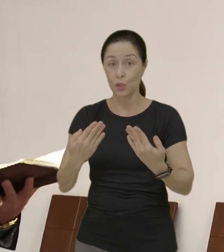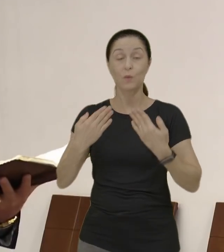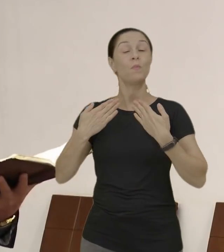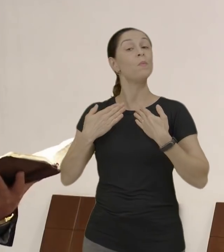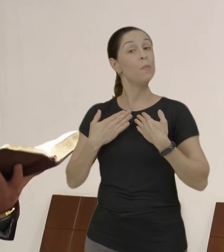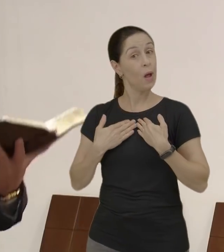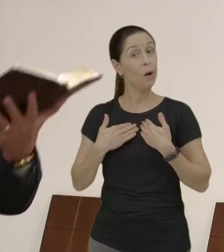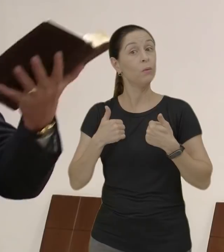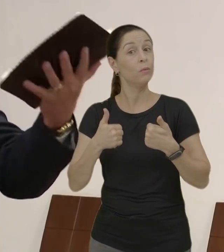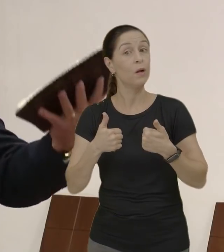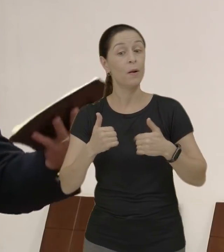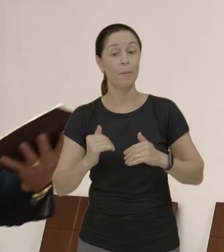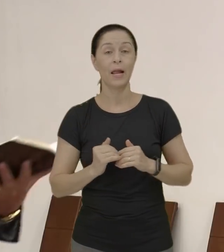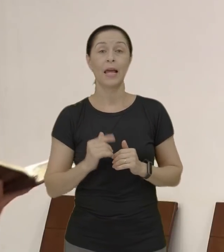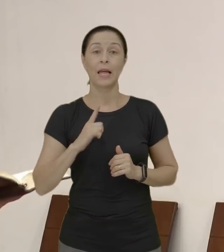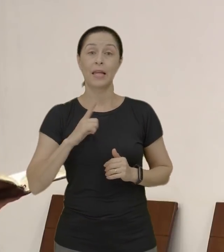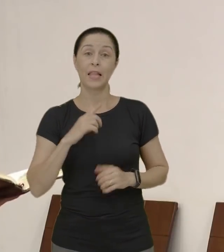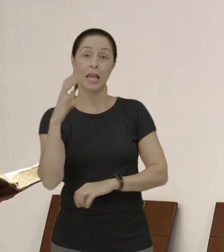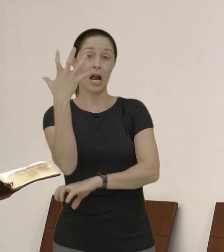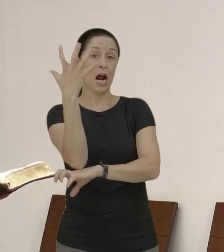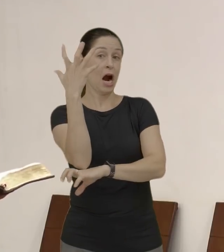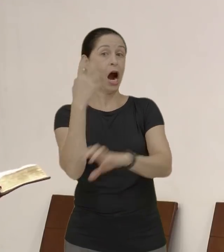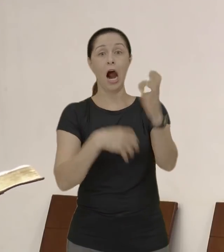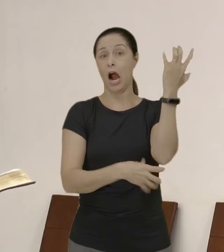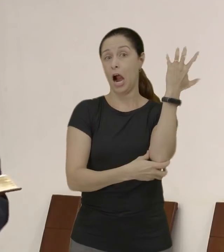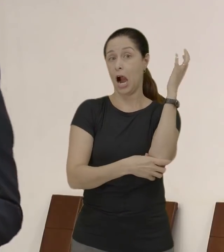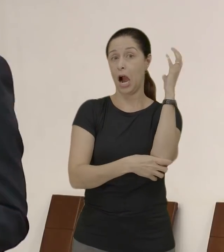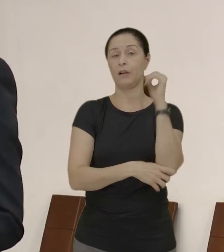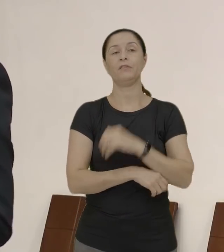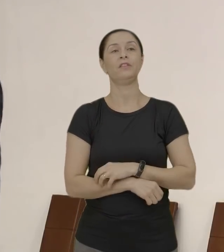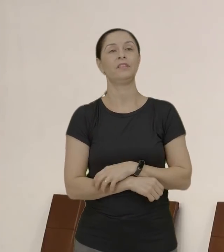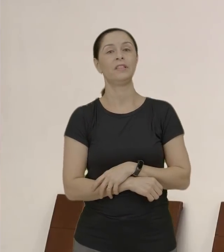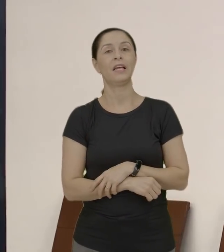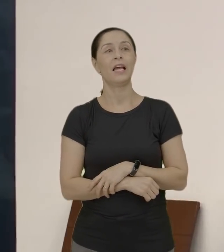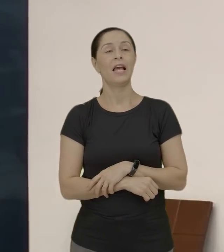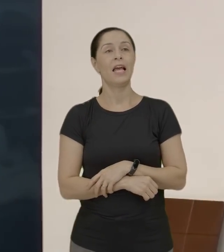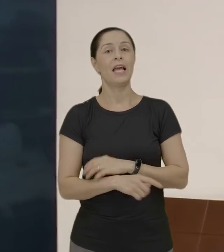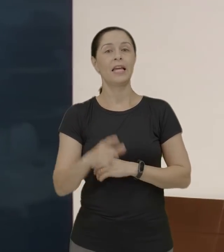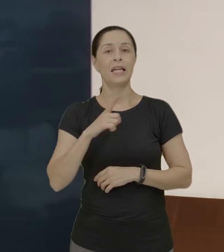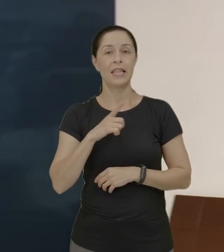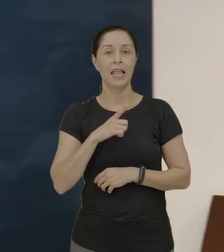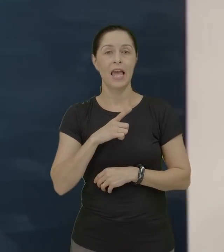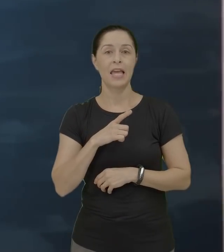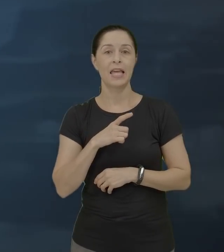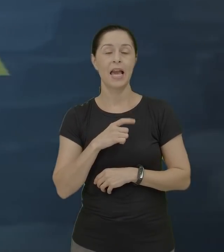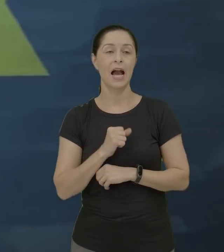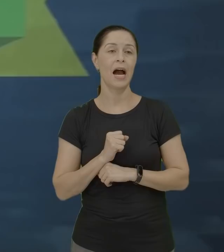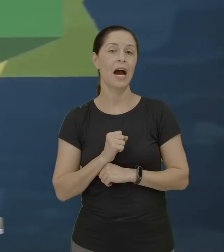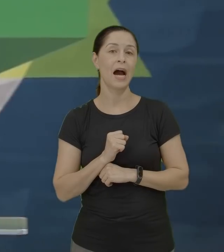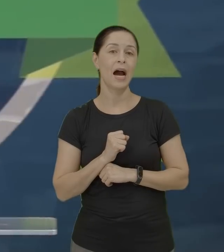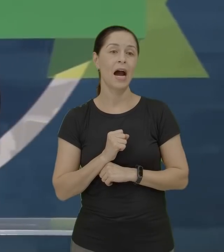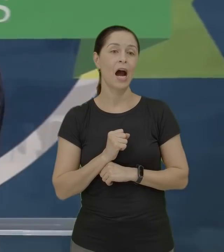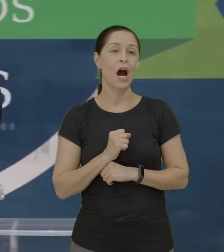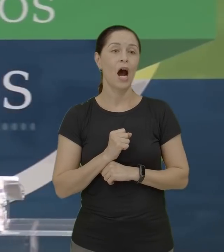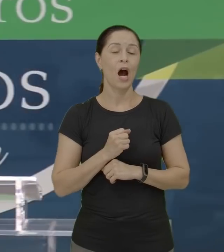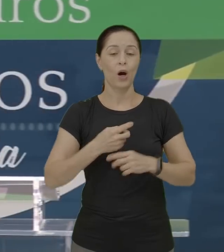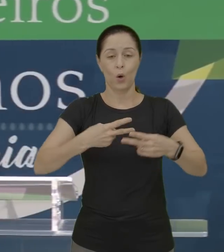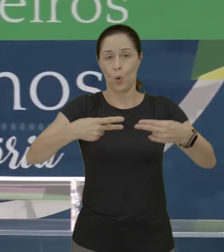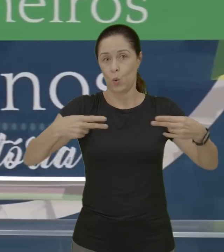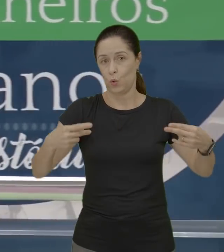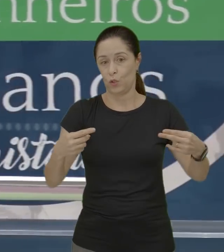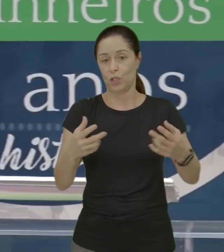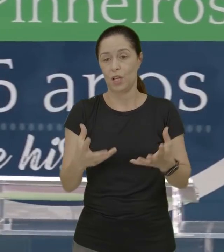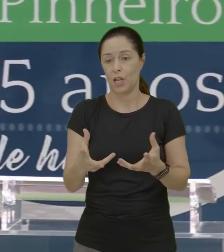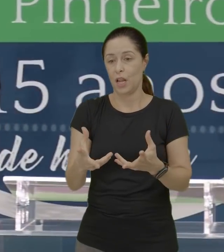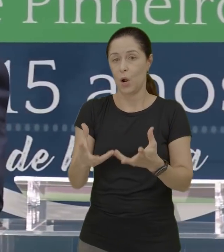frutifique, para que ele traga renda. Então o que o texto está querendo dizer é o seguinte: você recebeu a salvação é de